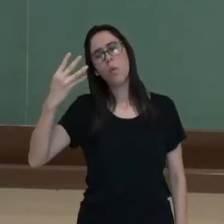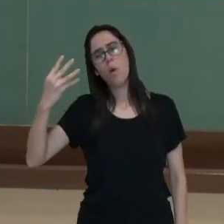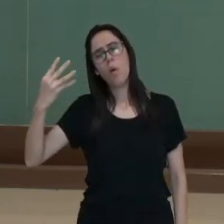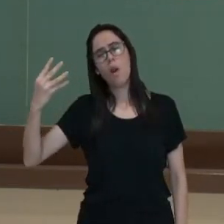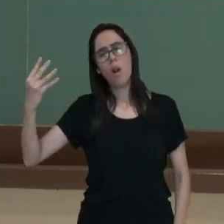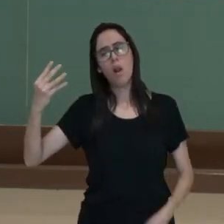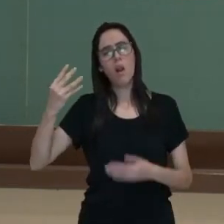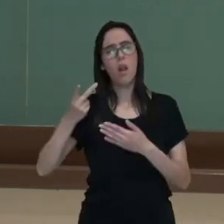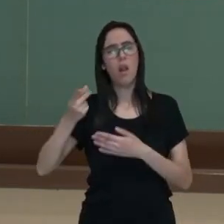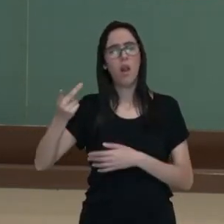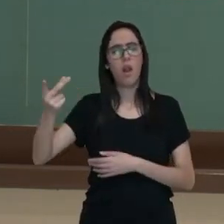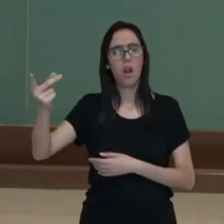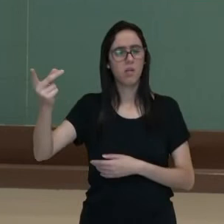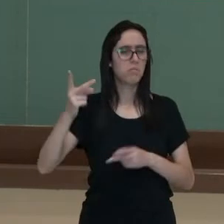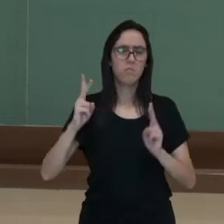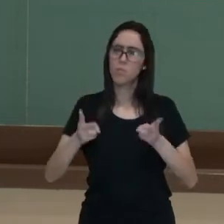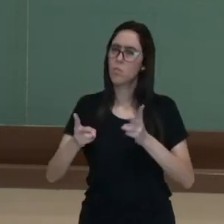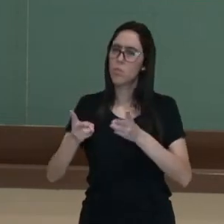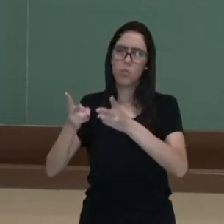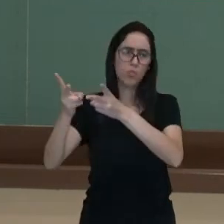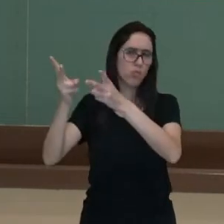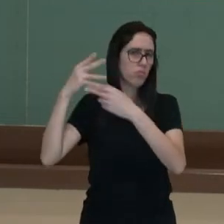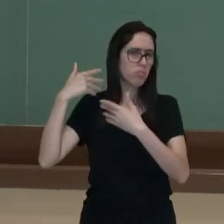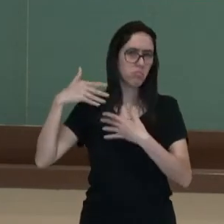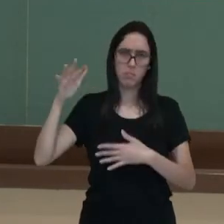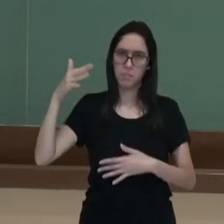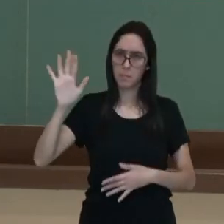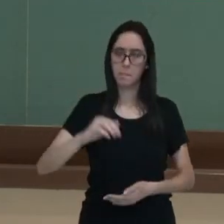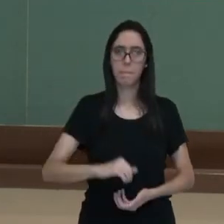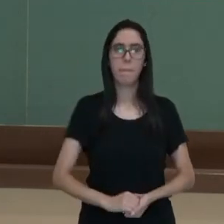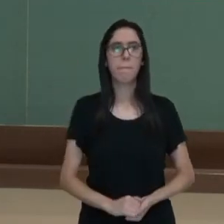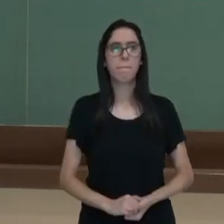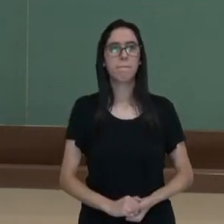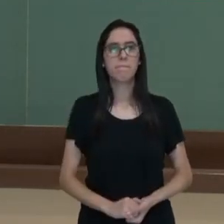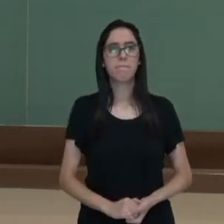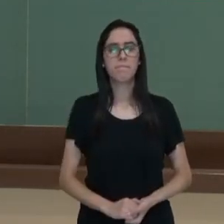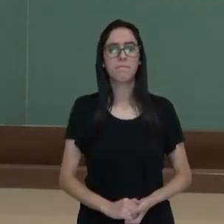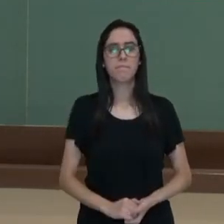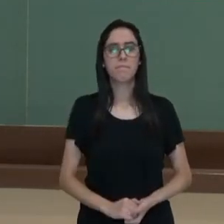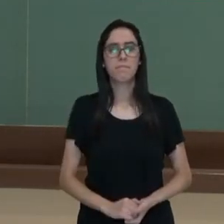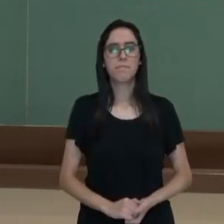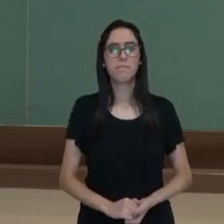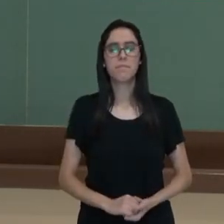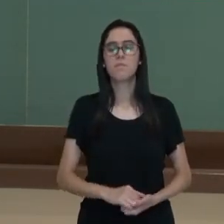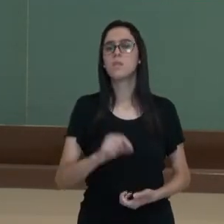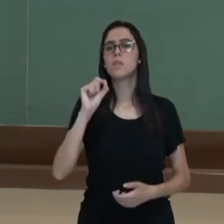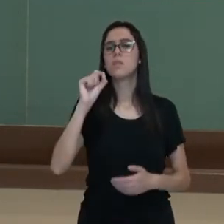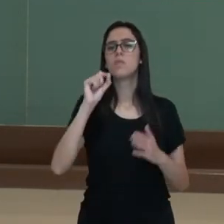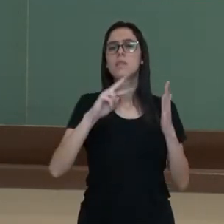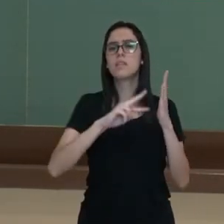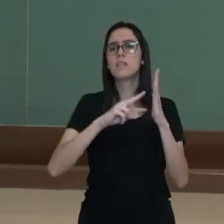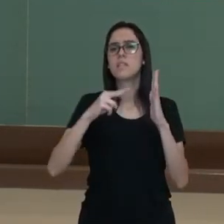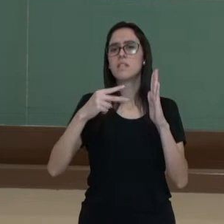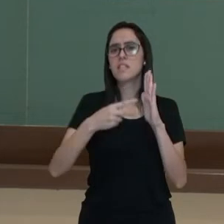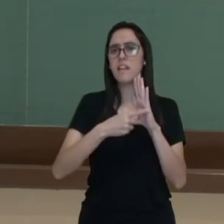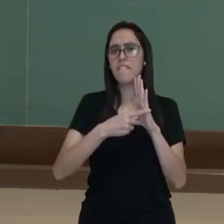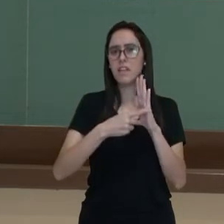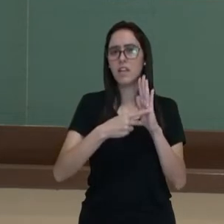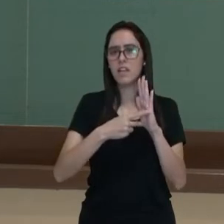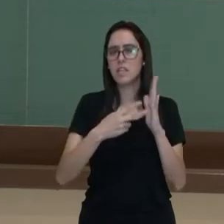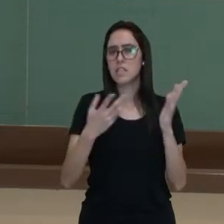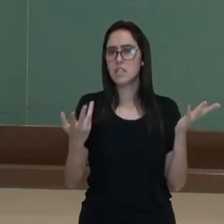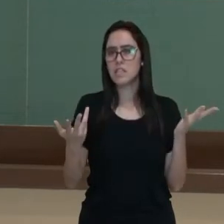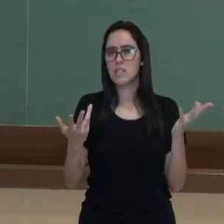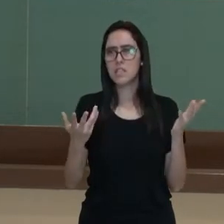3,14444. E continua, né? Peguei algumas casas ali depois da vírgula. O que isso significa pra gente? Faz algum sentido?